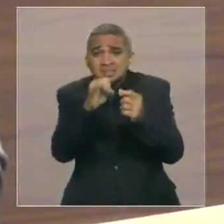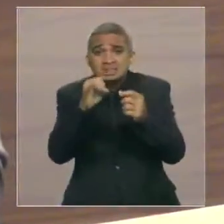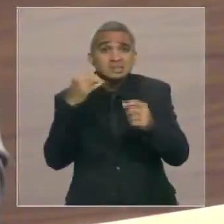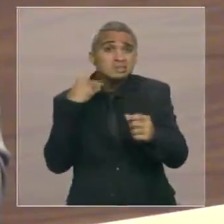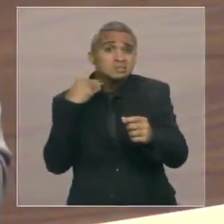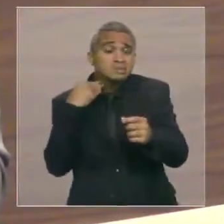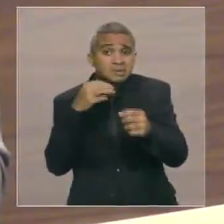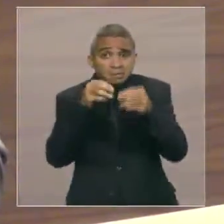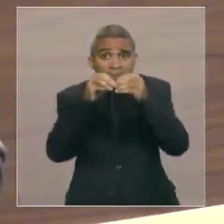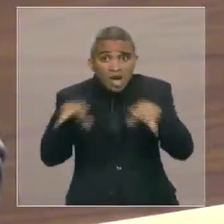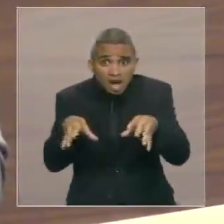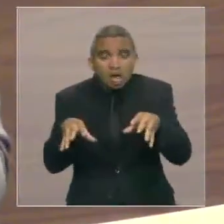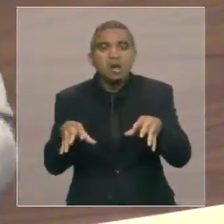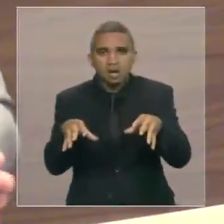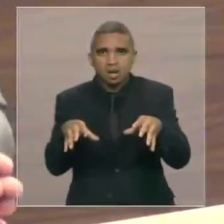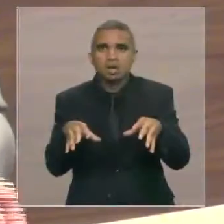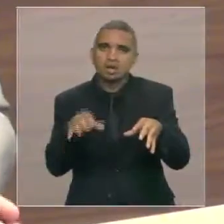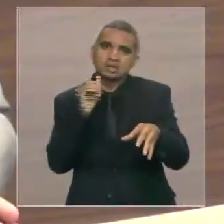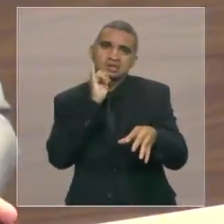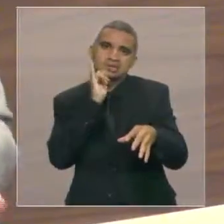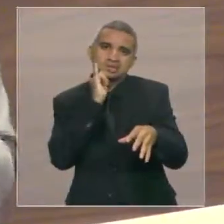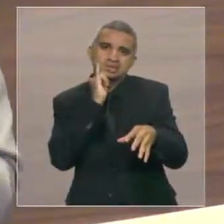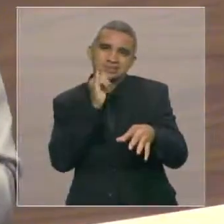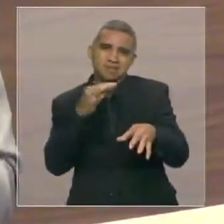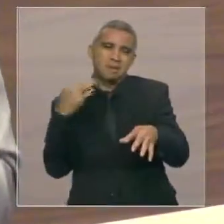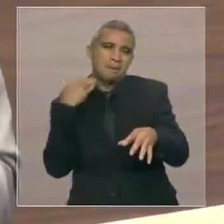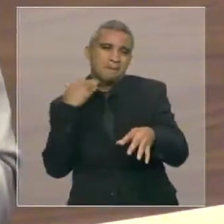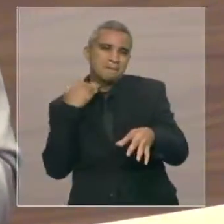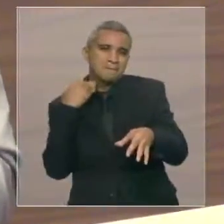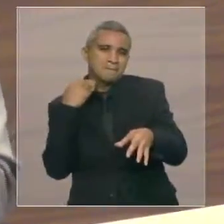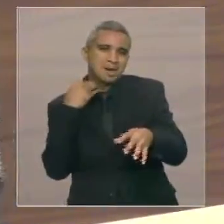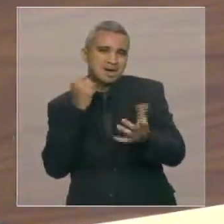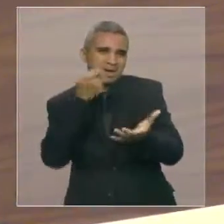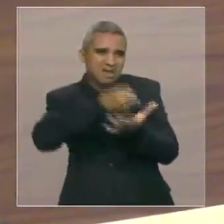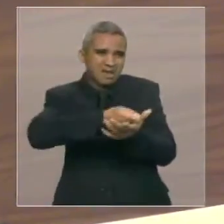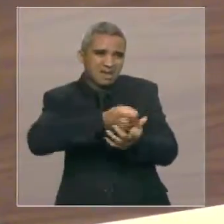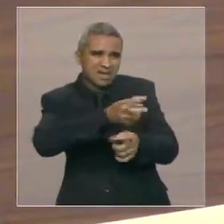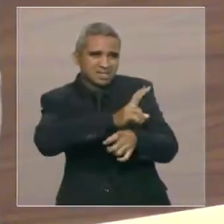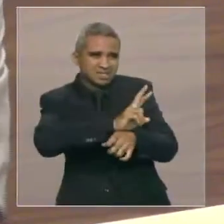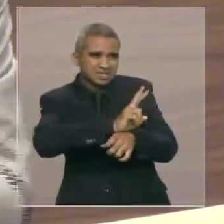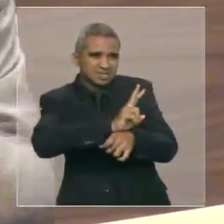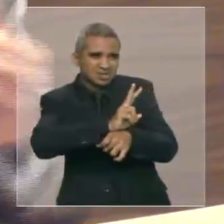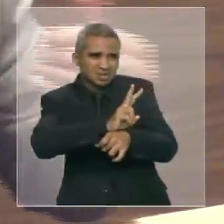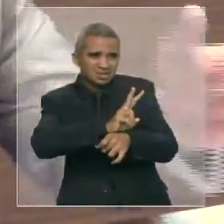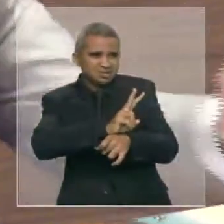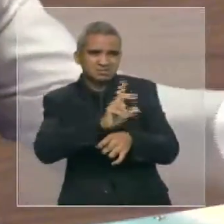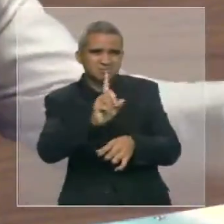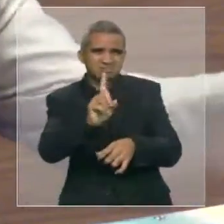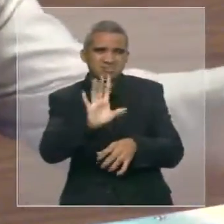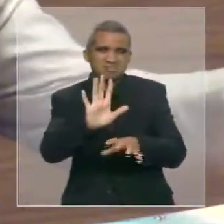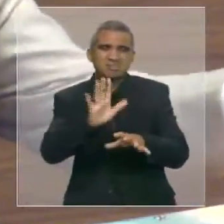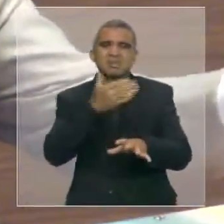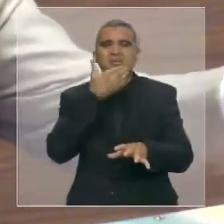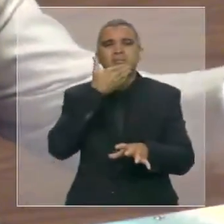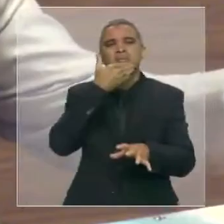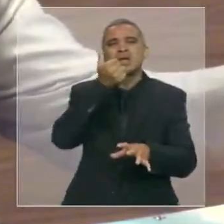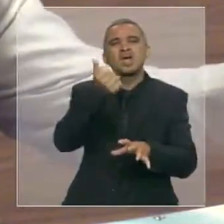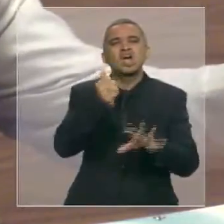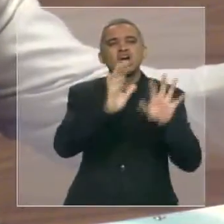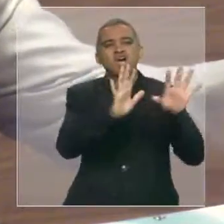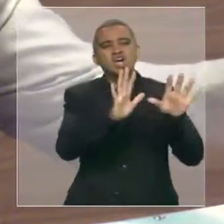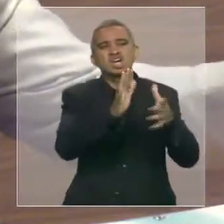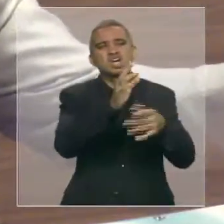é o seguinte, se eu gastar com segurança, eu gasto mais do que eu deixar as agências